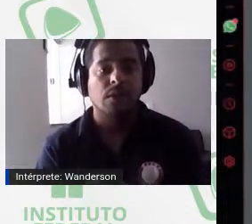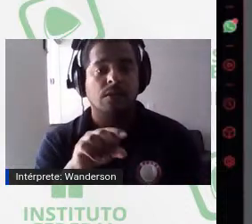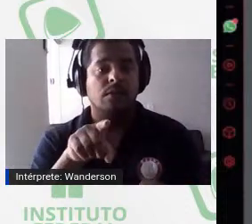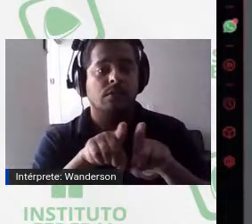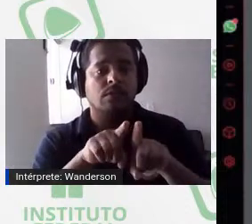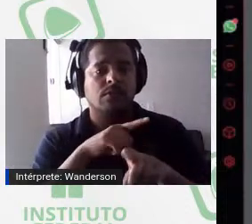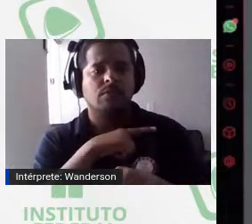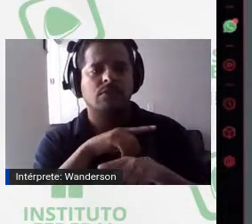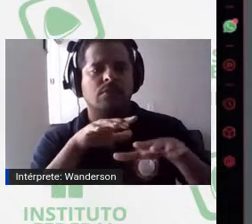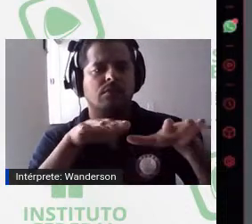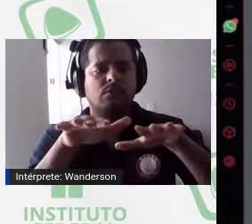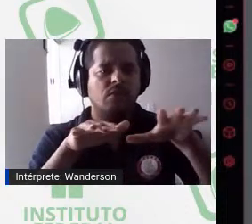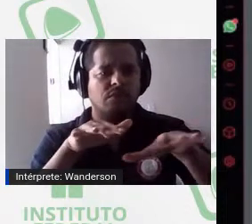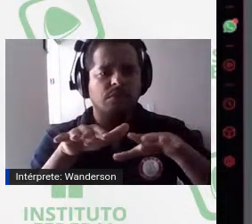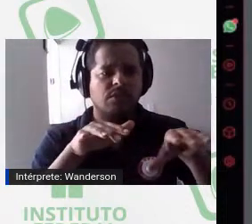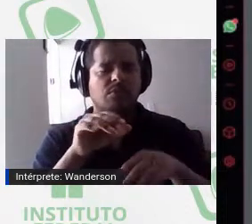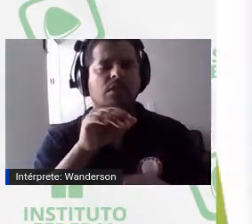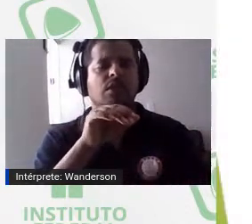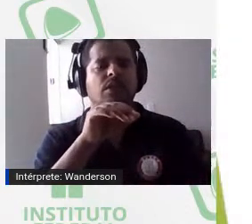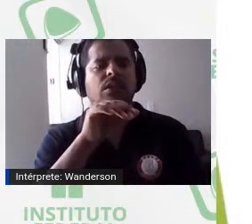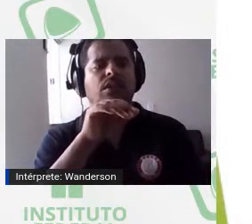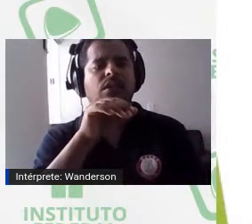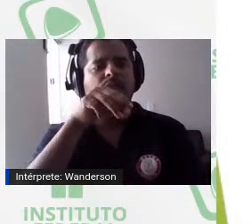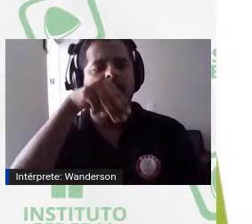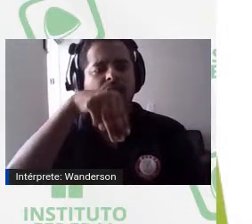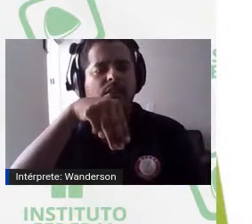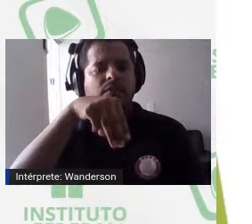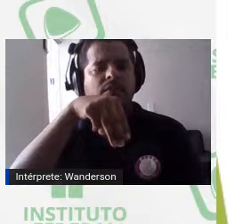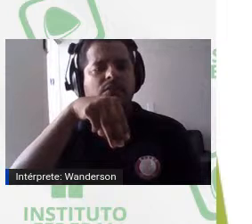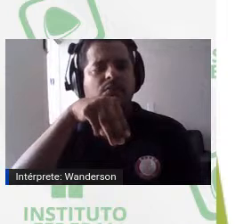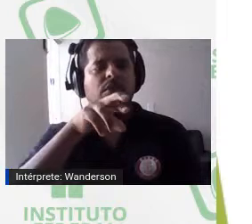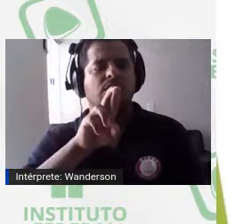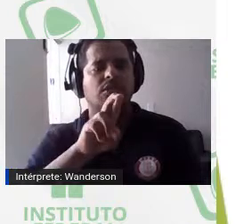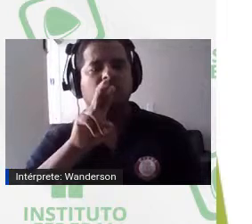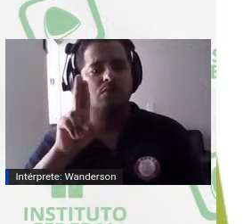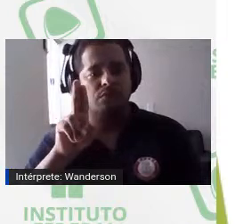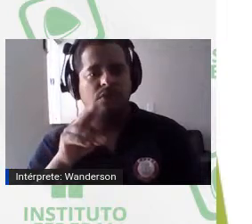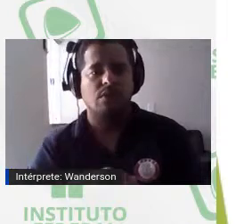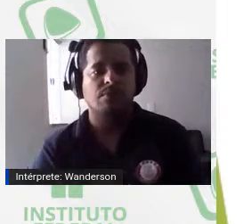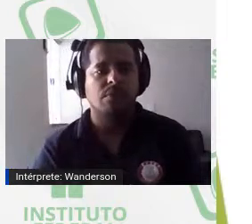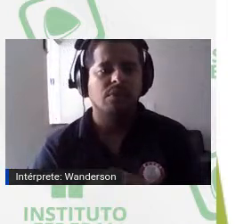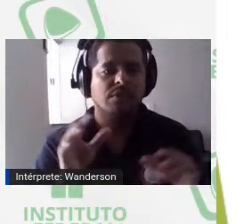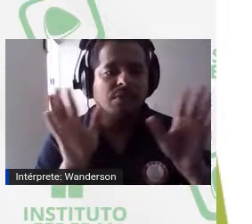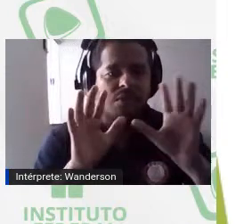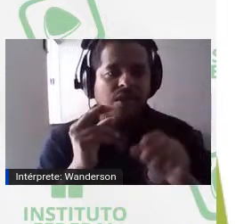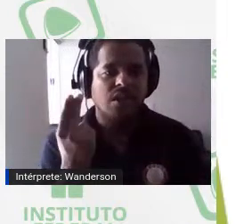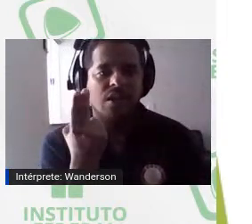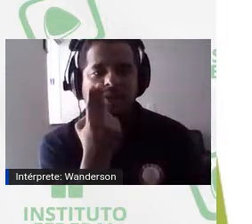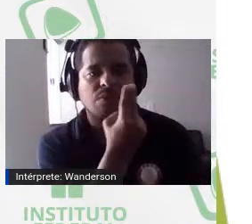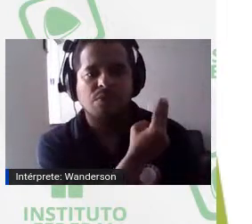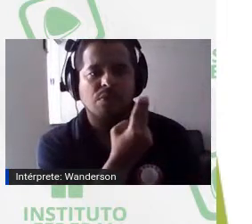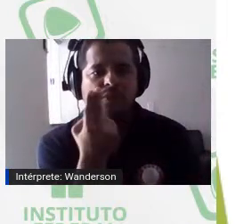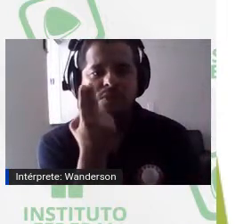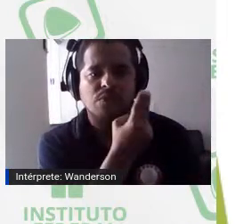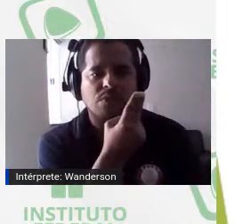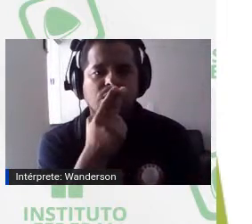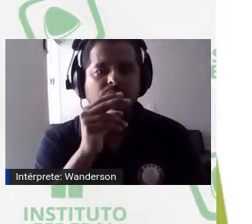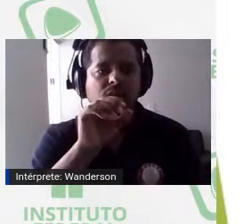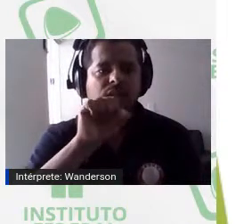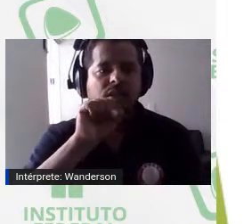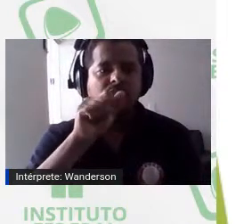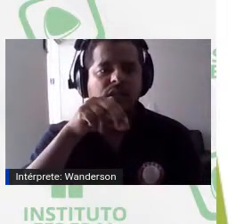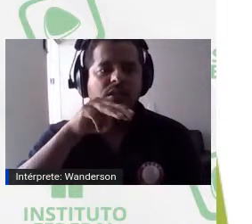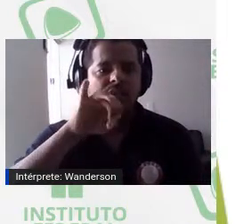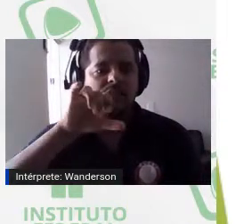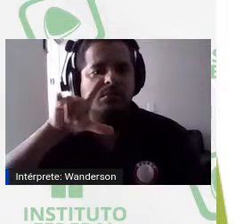retilíneo uniforme. Primeiramente, nós temos que saber o que é interseção. Olá, meu nome é Ítalo Samuel e eu vou falar agora sobre as oficinas de aprendizagem. Foram